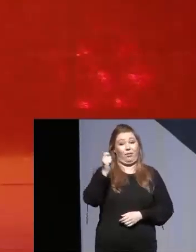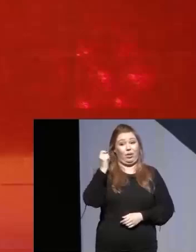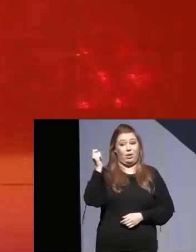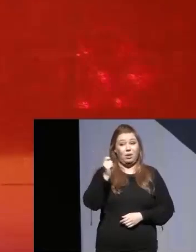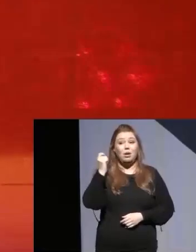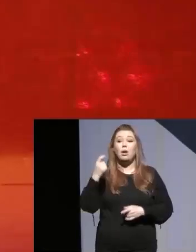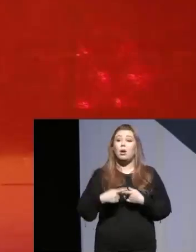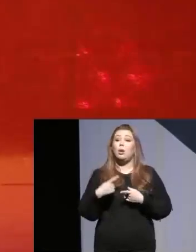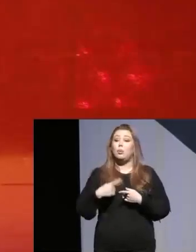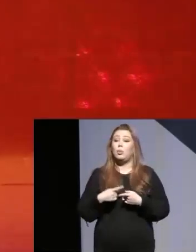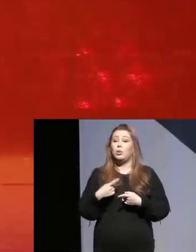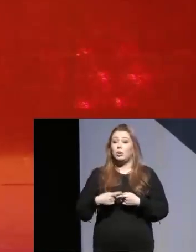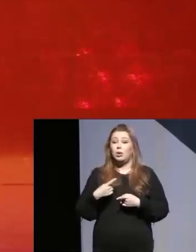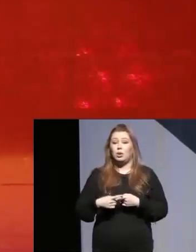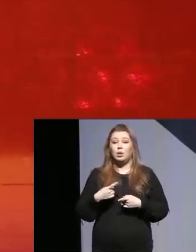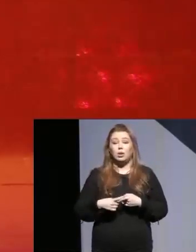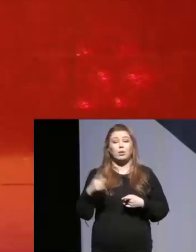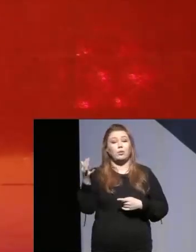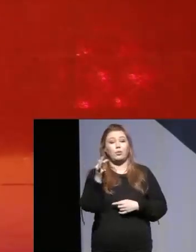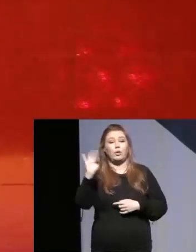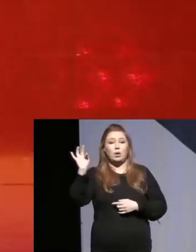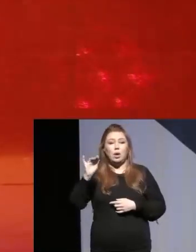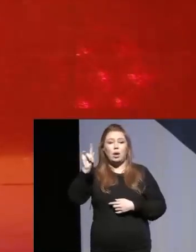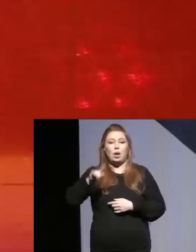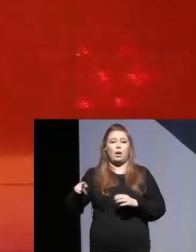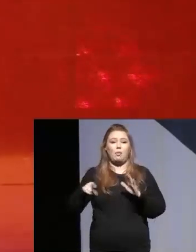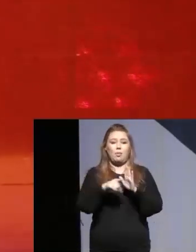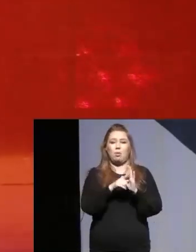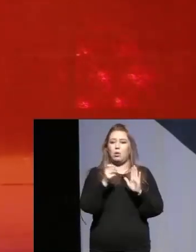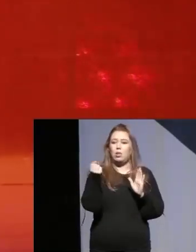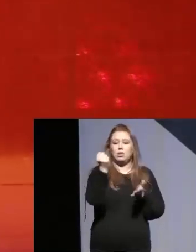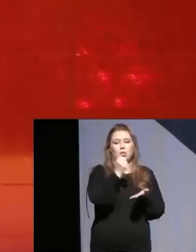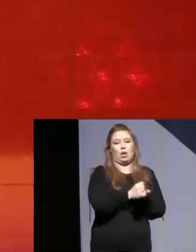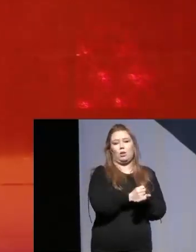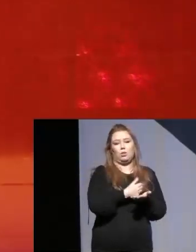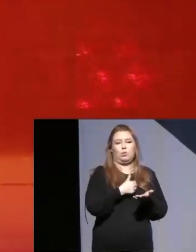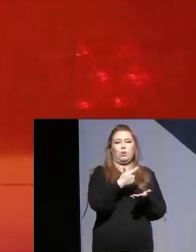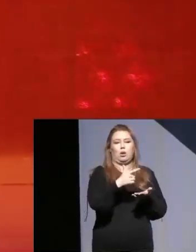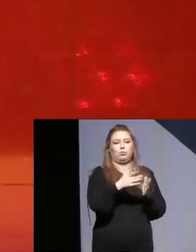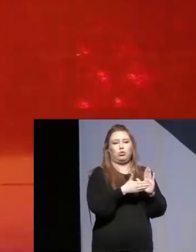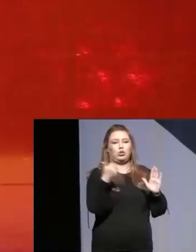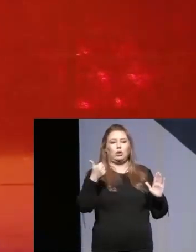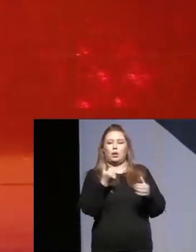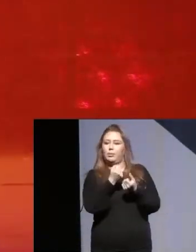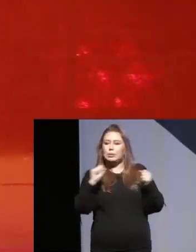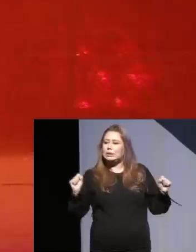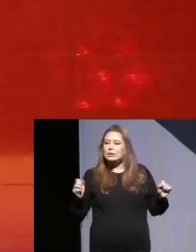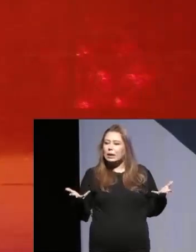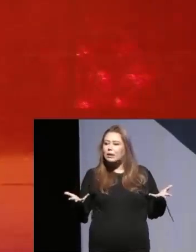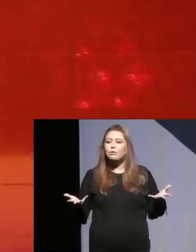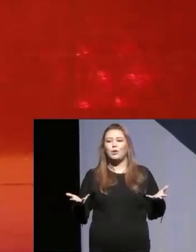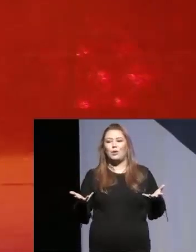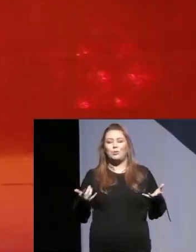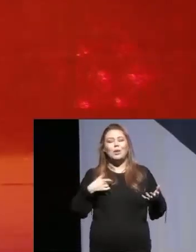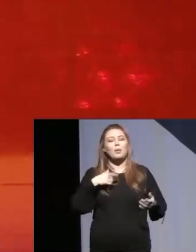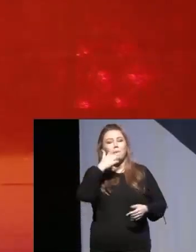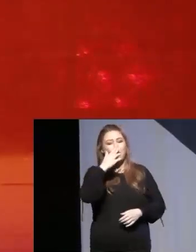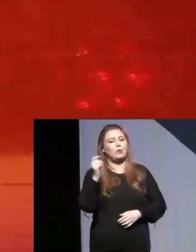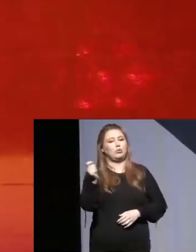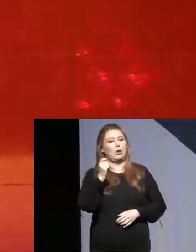o federalismo é cláusula pétrea. Então, assim, é bem grave. Eu acho que vai